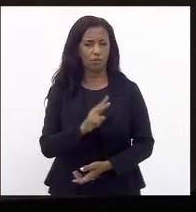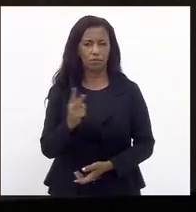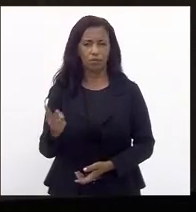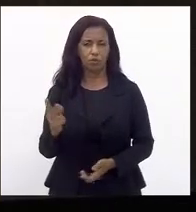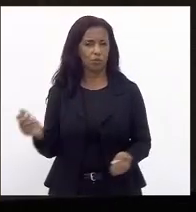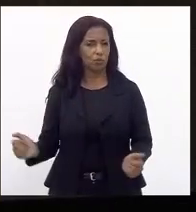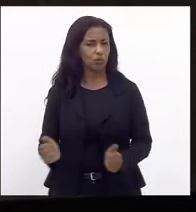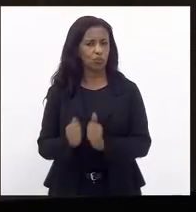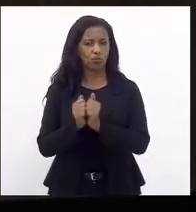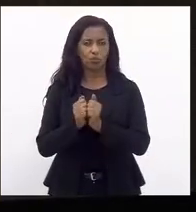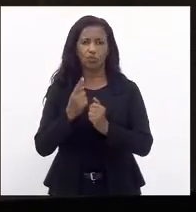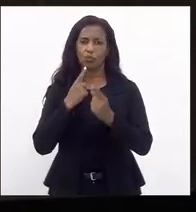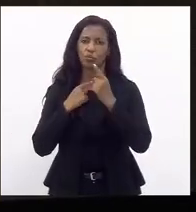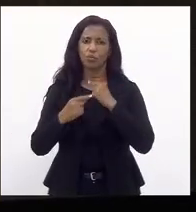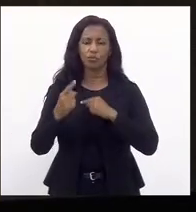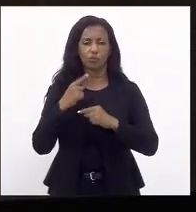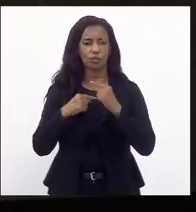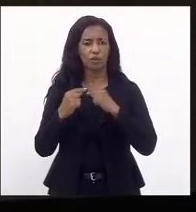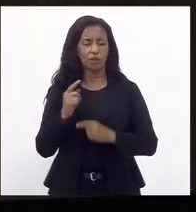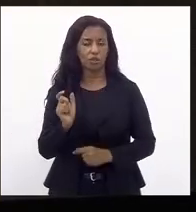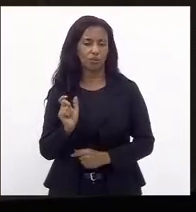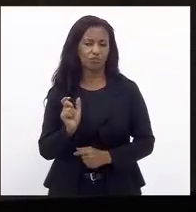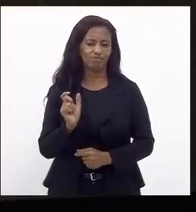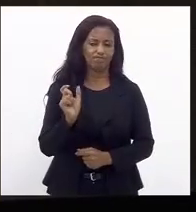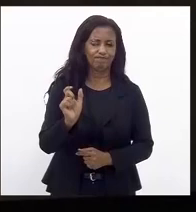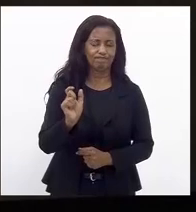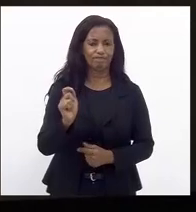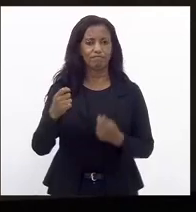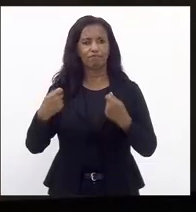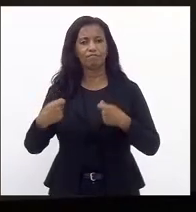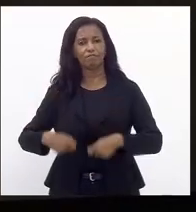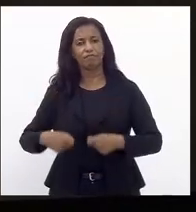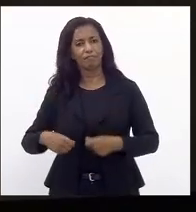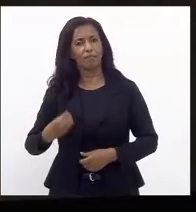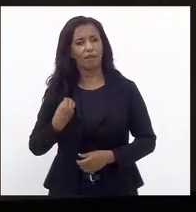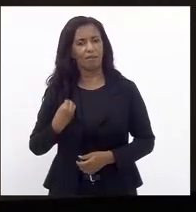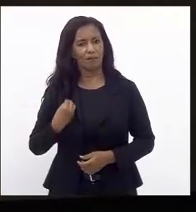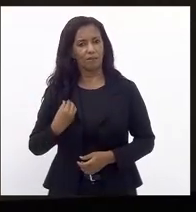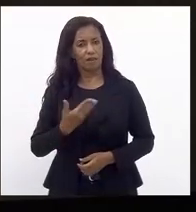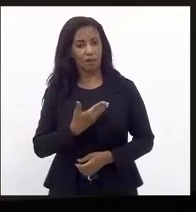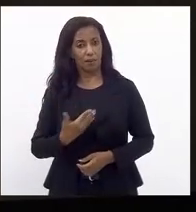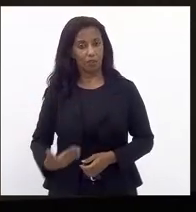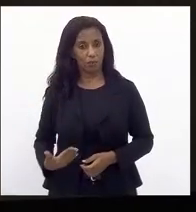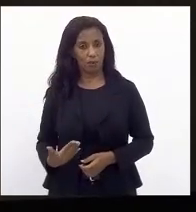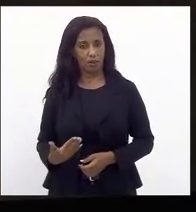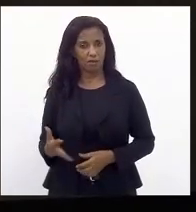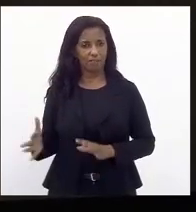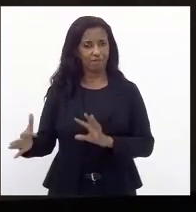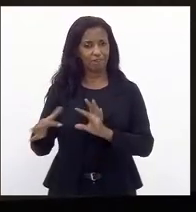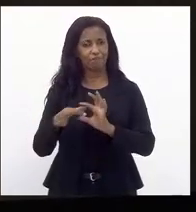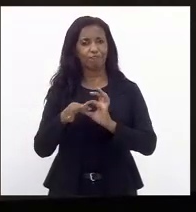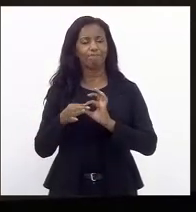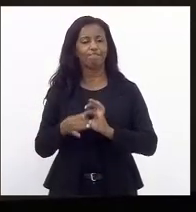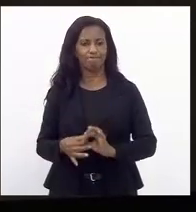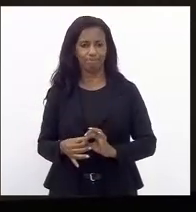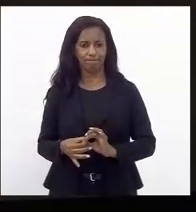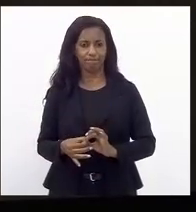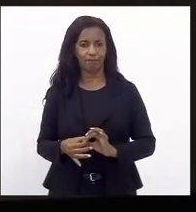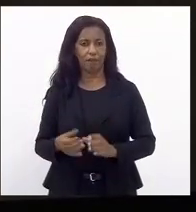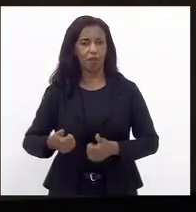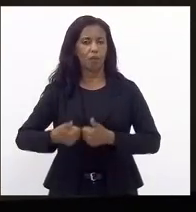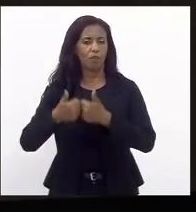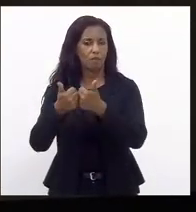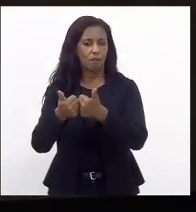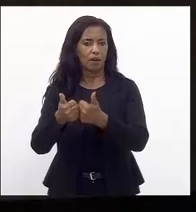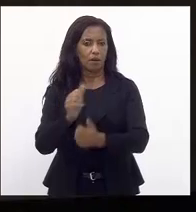imbuídos de um desejo por uma palavra tão necessária na vida pública que a unidade e o melhor